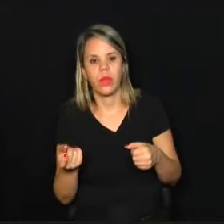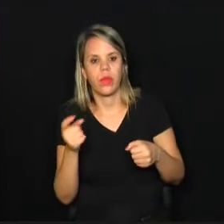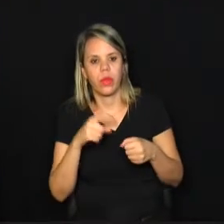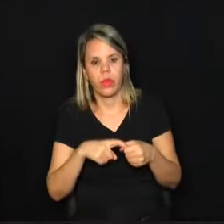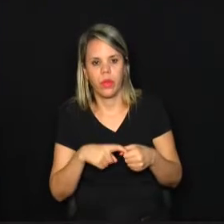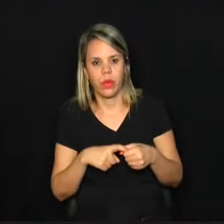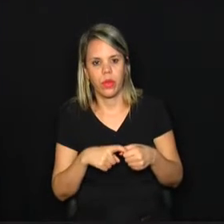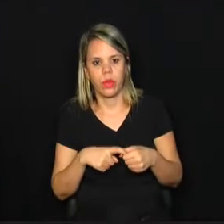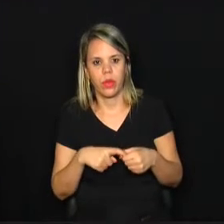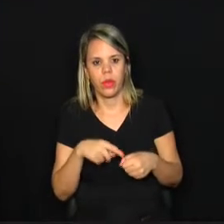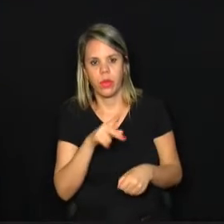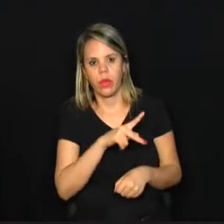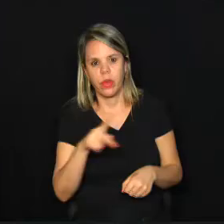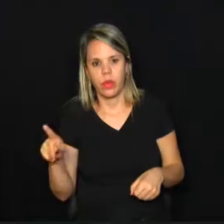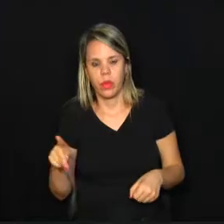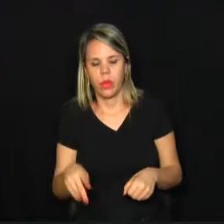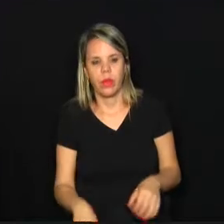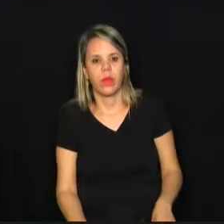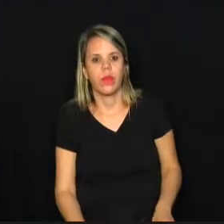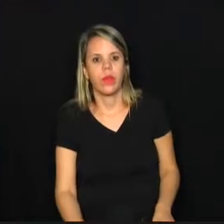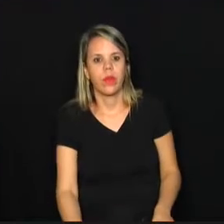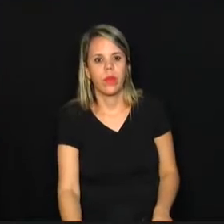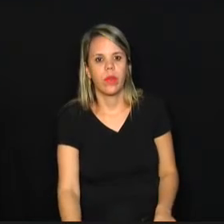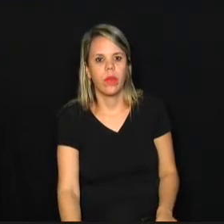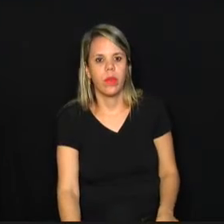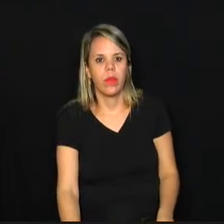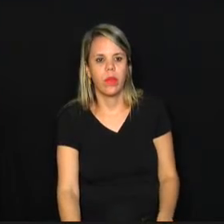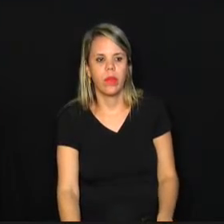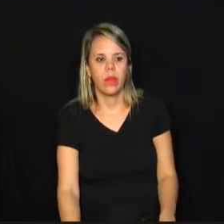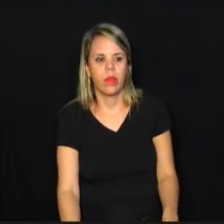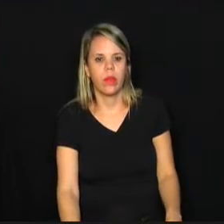palavra para o senhor presidente da Câmara.